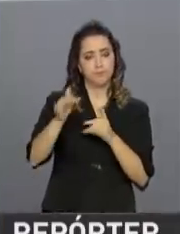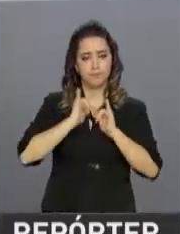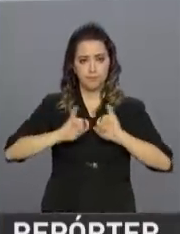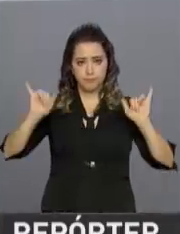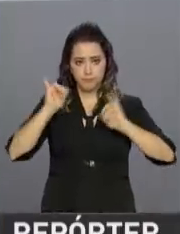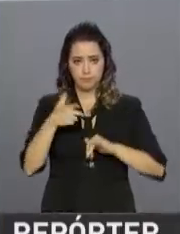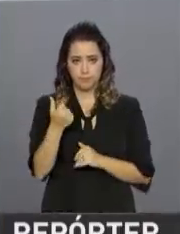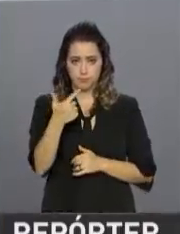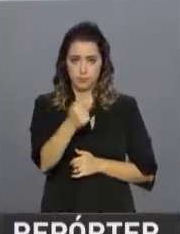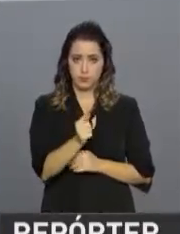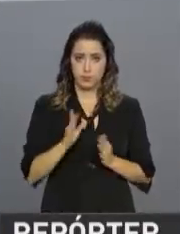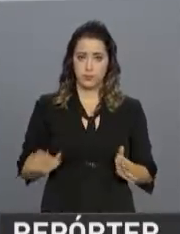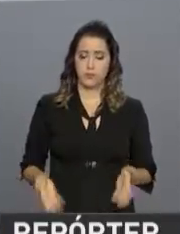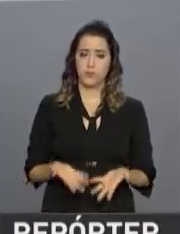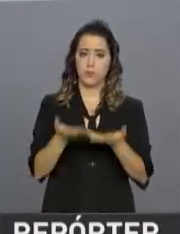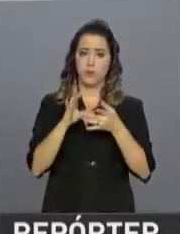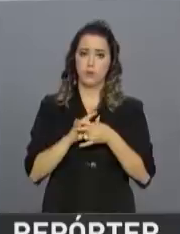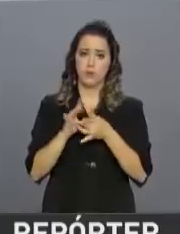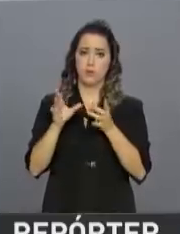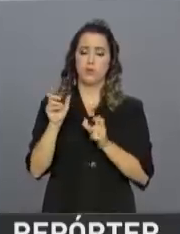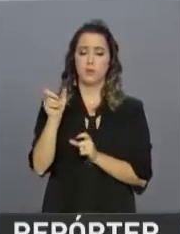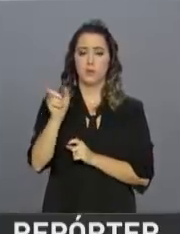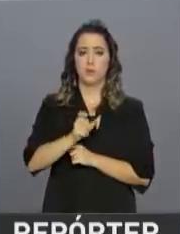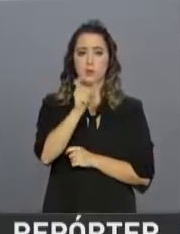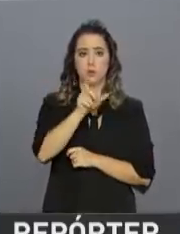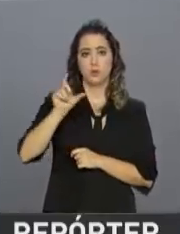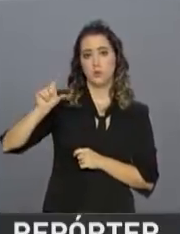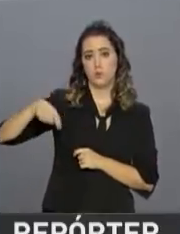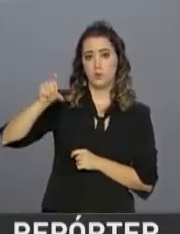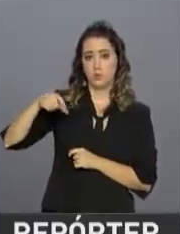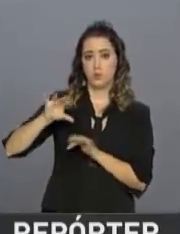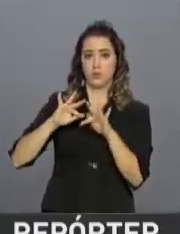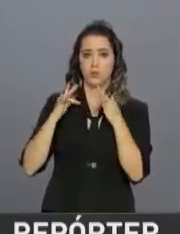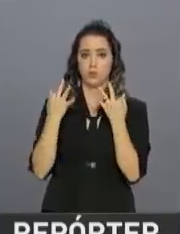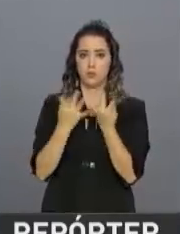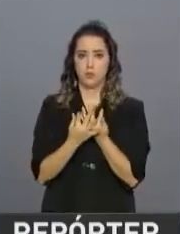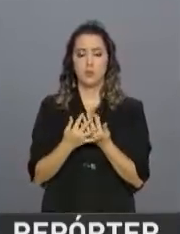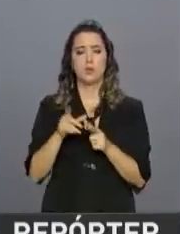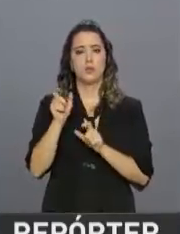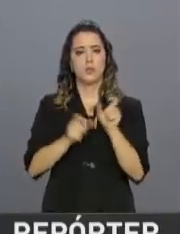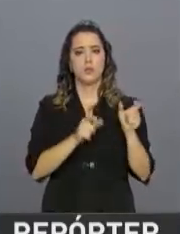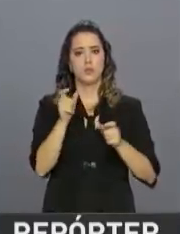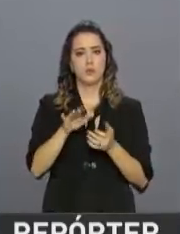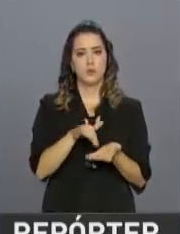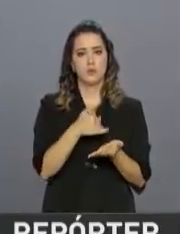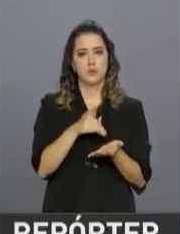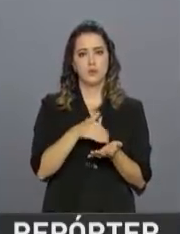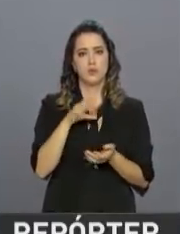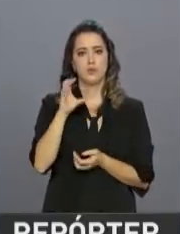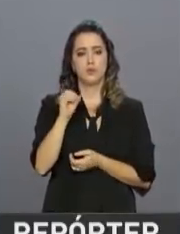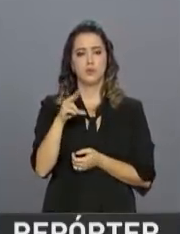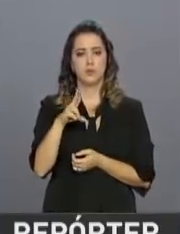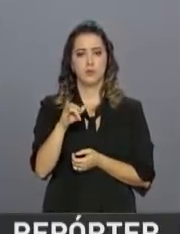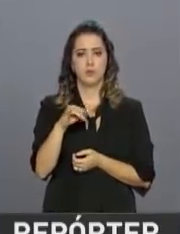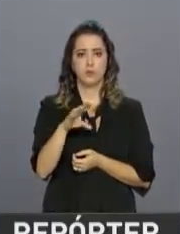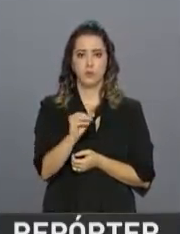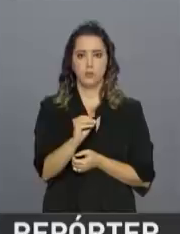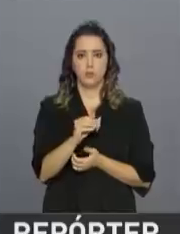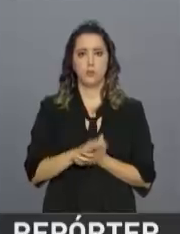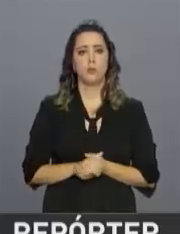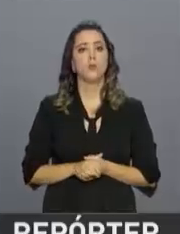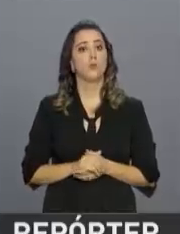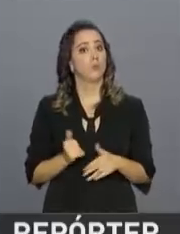lançado em 2017 para incentivar a autonomia dos beneficiários do programa Bolsa Família e das pessoas inscritas no Cadastro